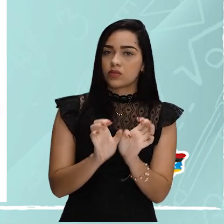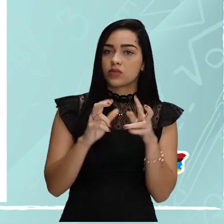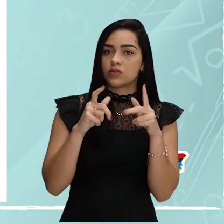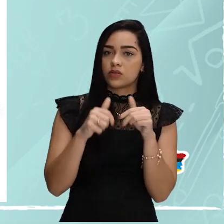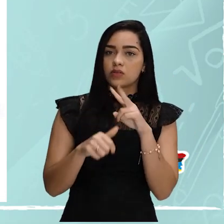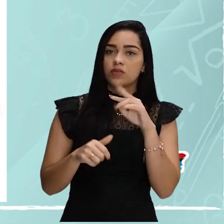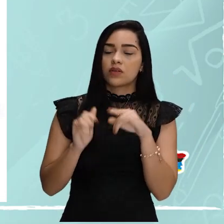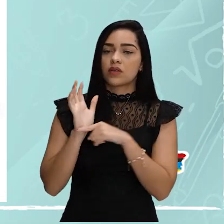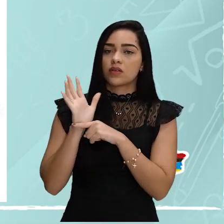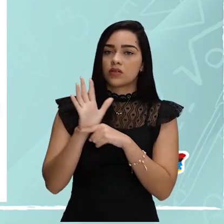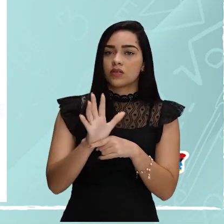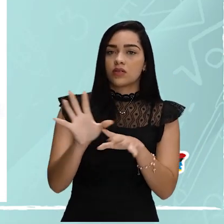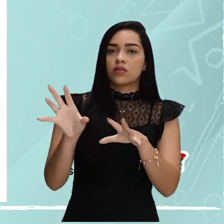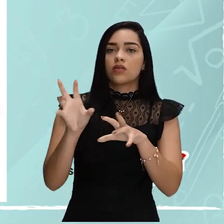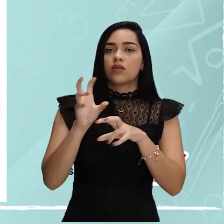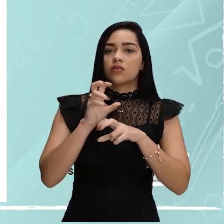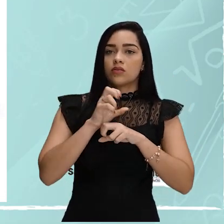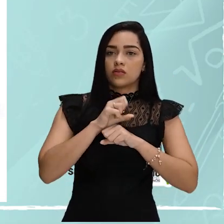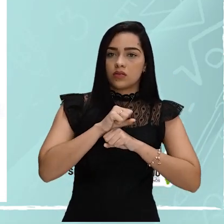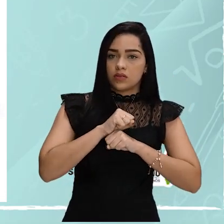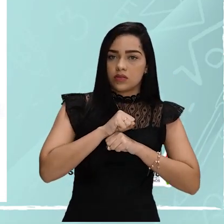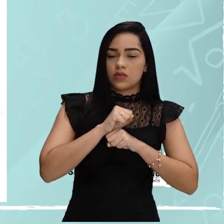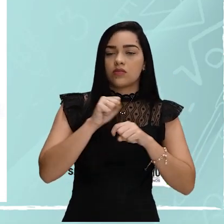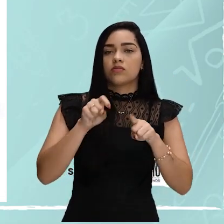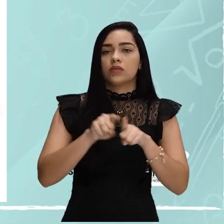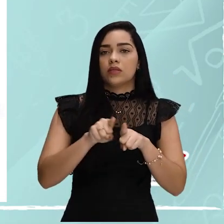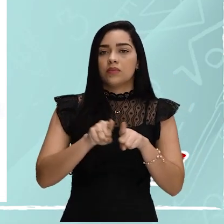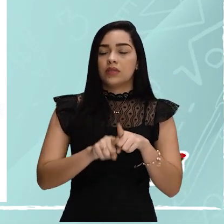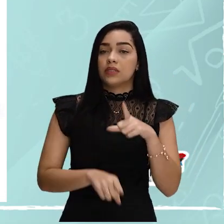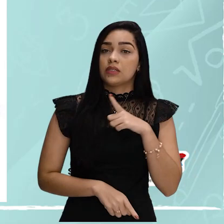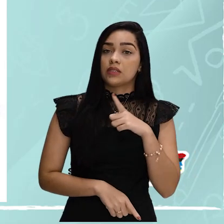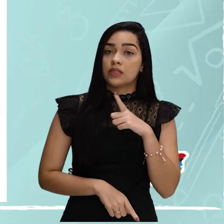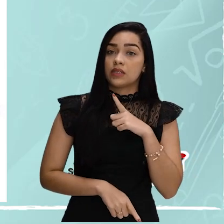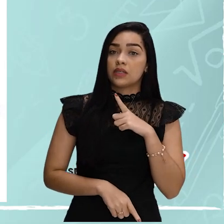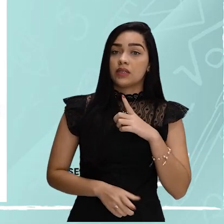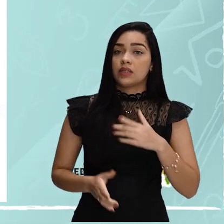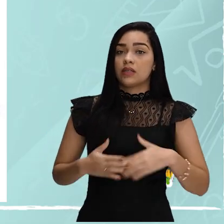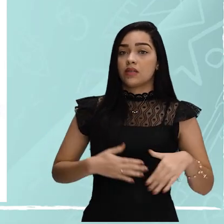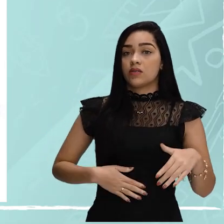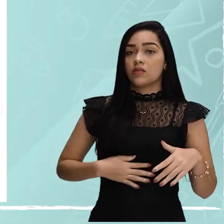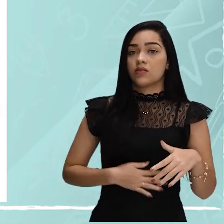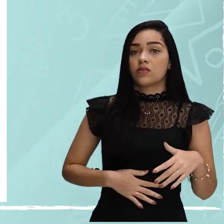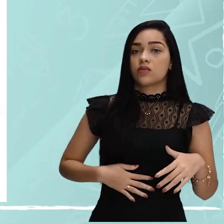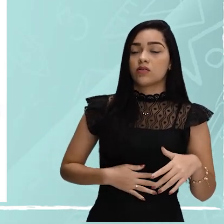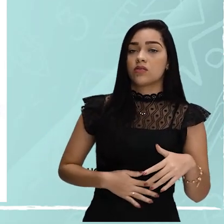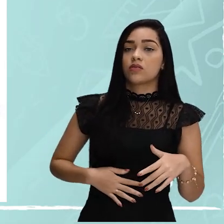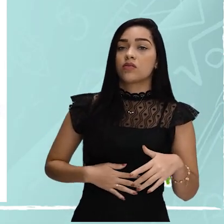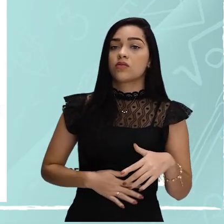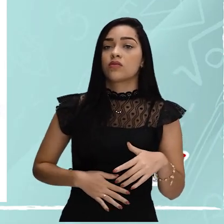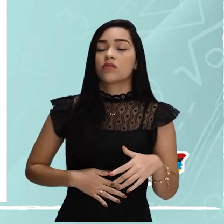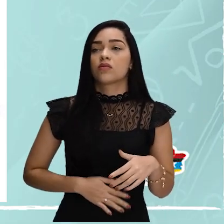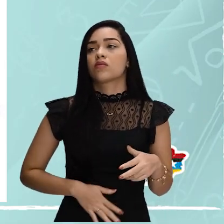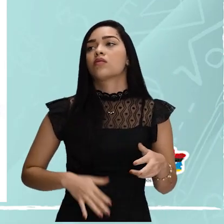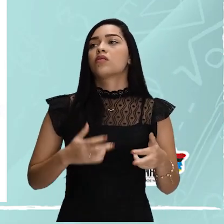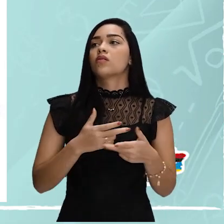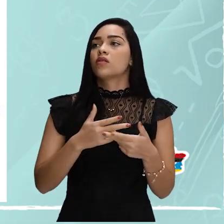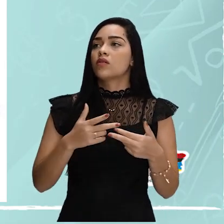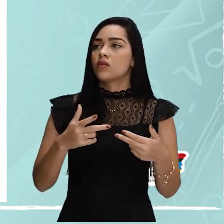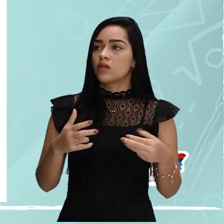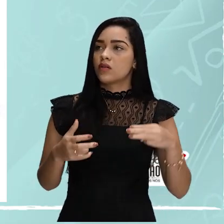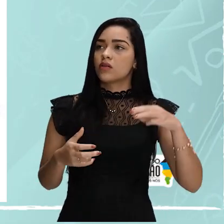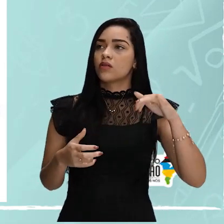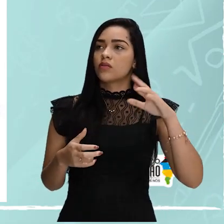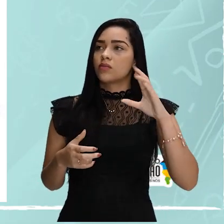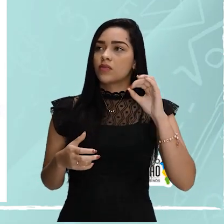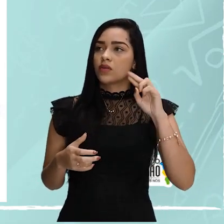vão ajudar na absorção. A célula que faz parte da parede interna do nosso intestino delgado tem muita